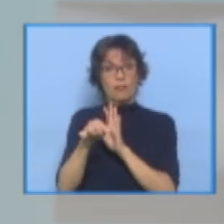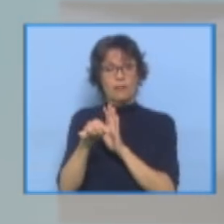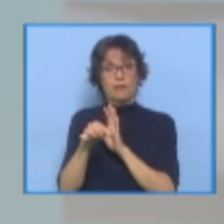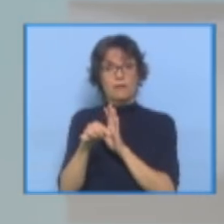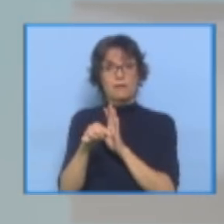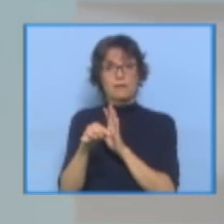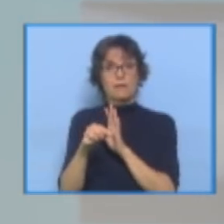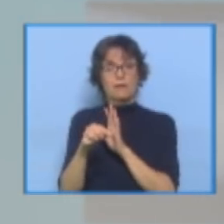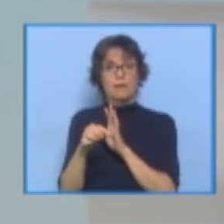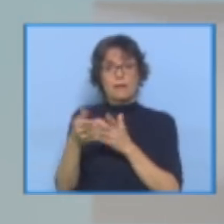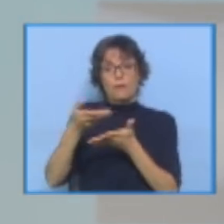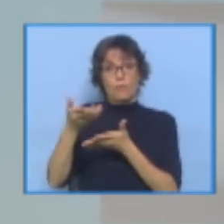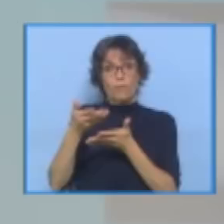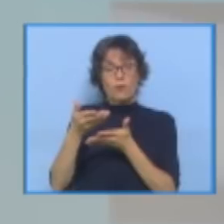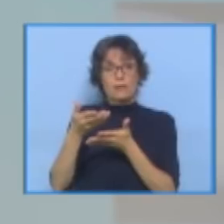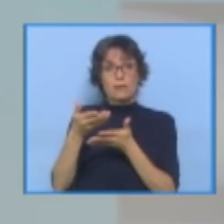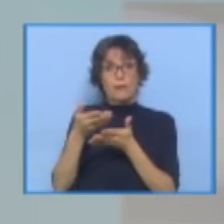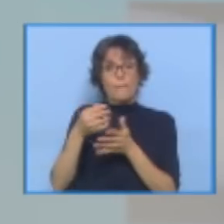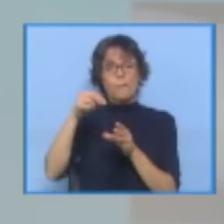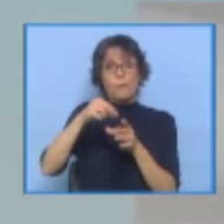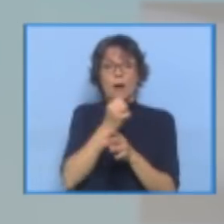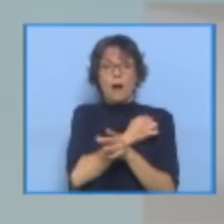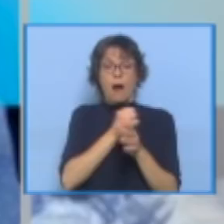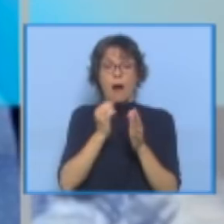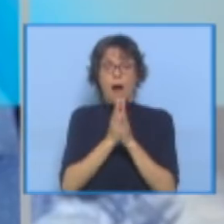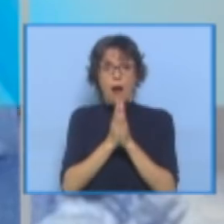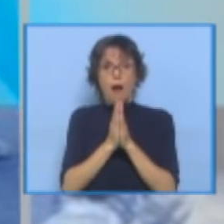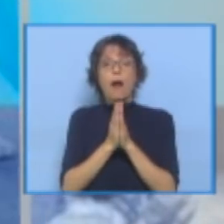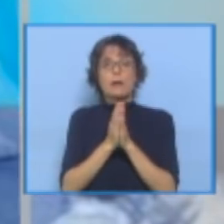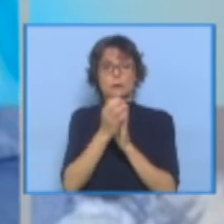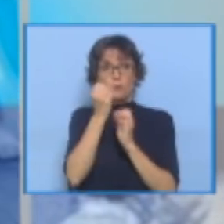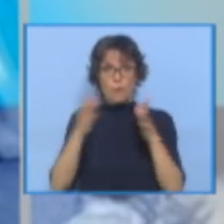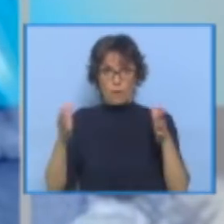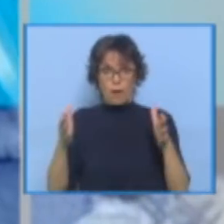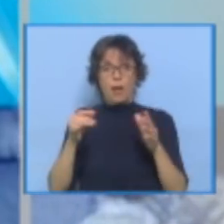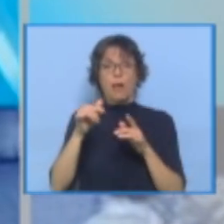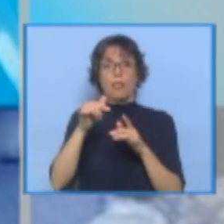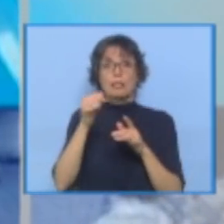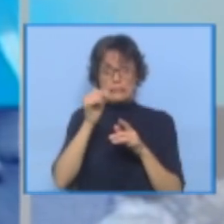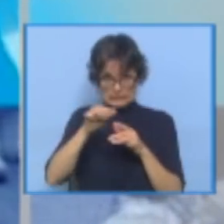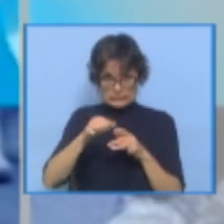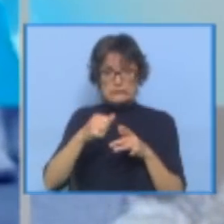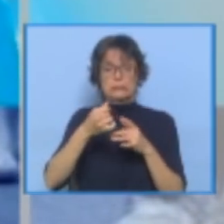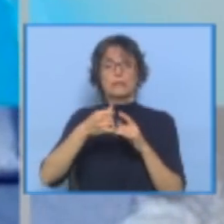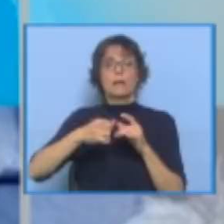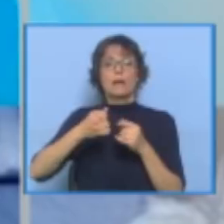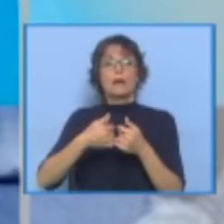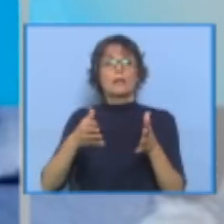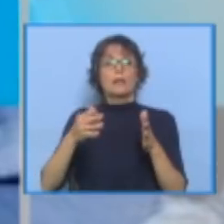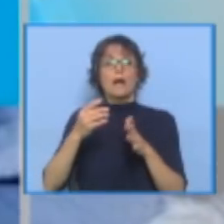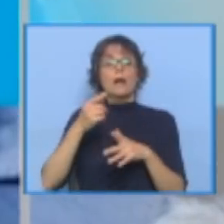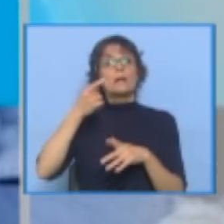as conversas vão decorrer na paróquia do Campo Grande. Na paróquia do Campo Grande, todas as quartas-feiras, às 9h30 da